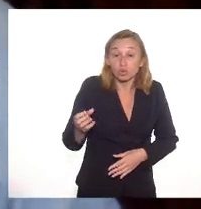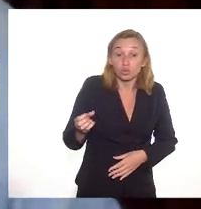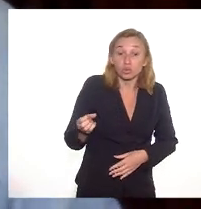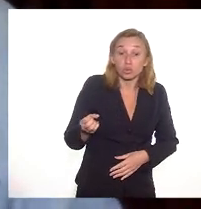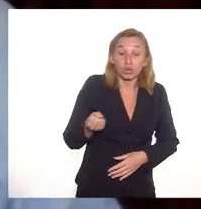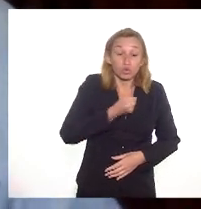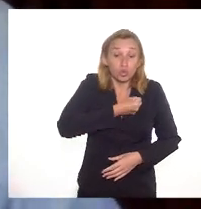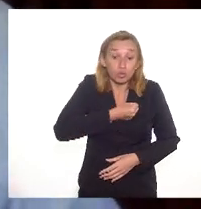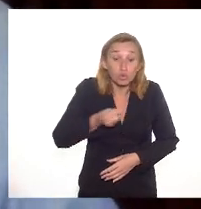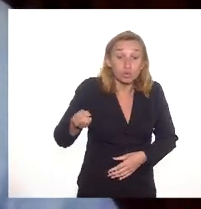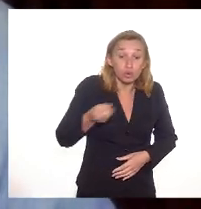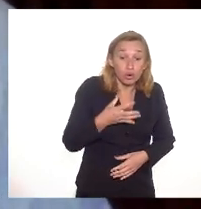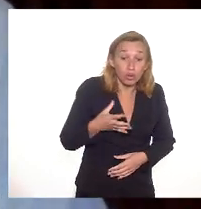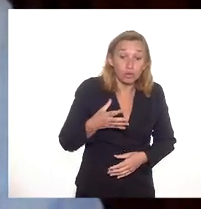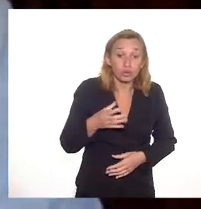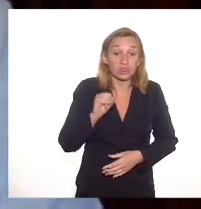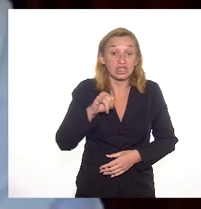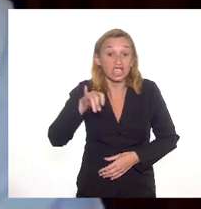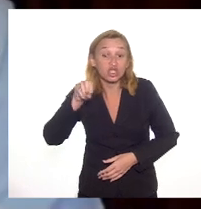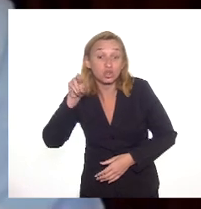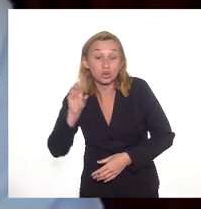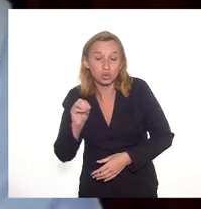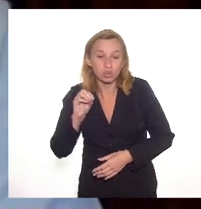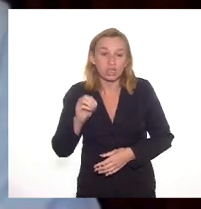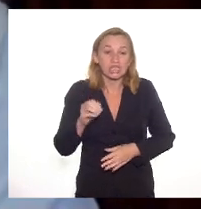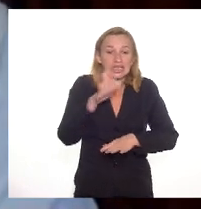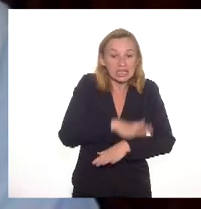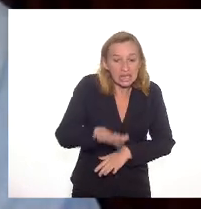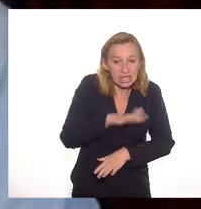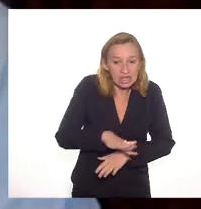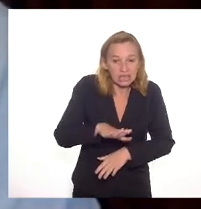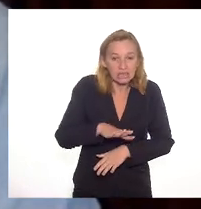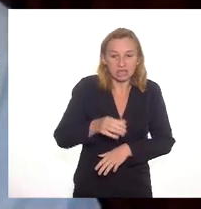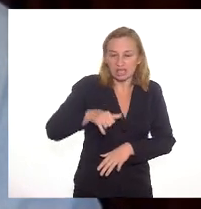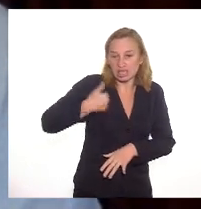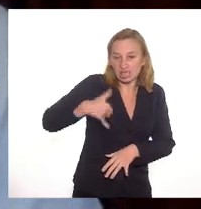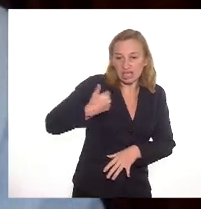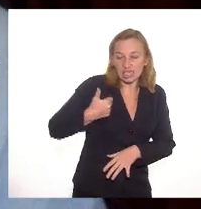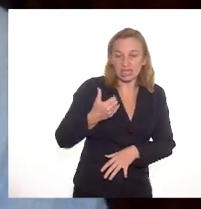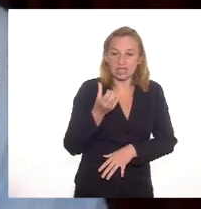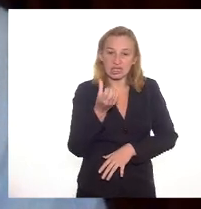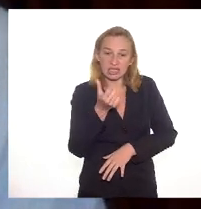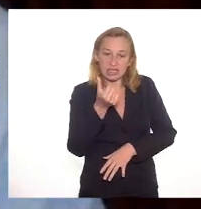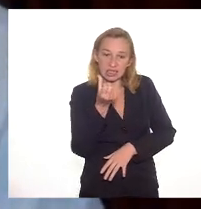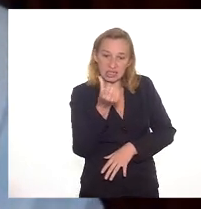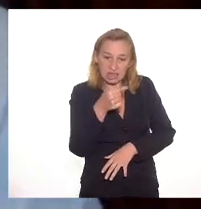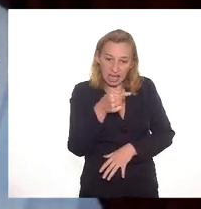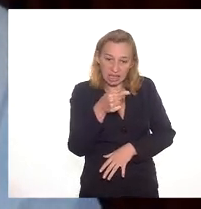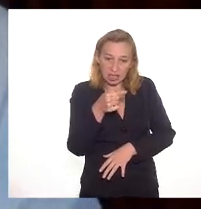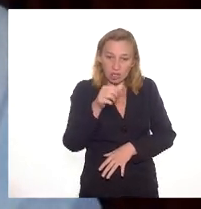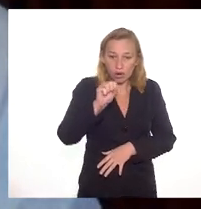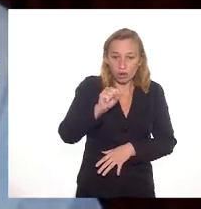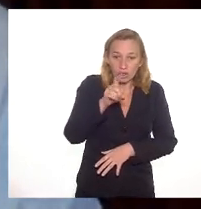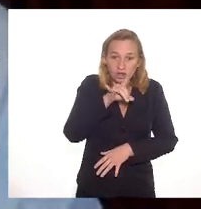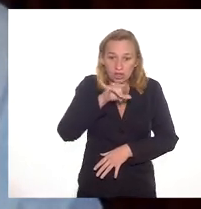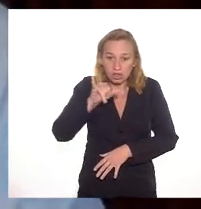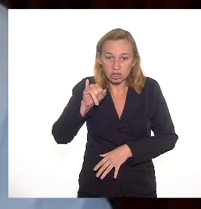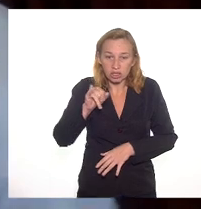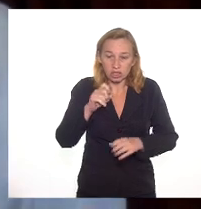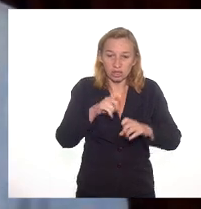são de que crianças nascidas com 7, 8 dias estão sendo estupradas.